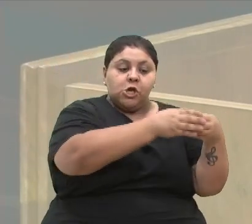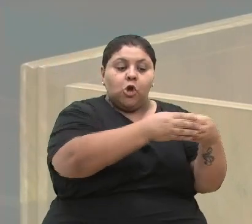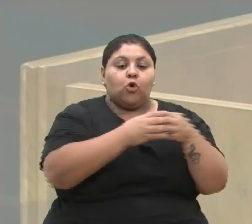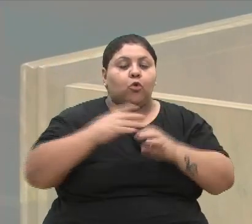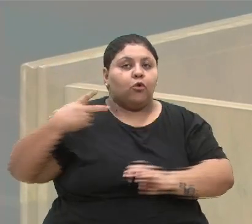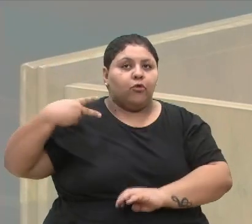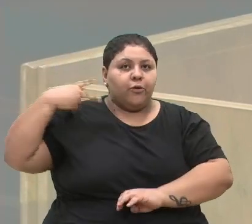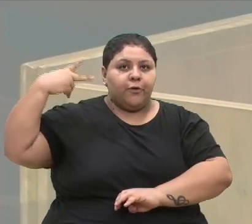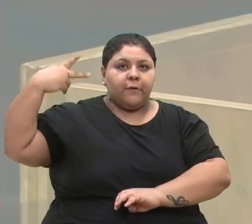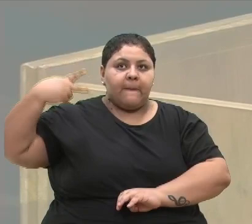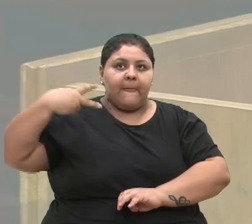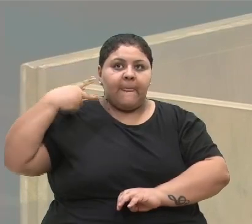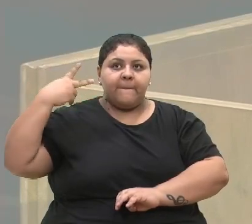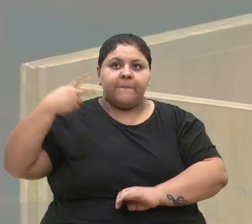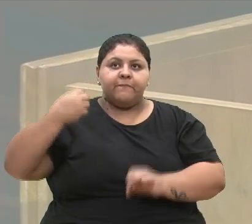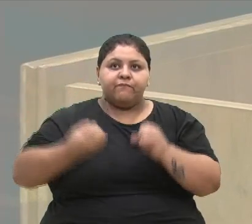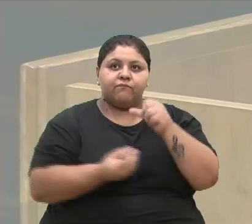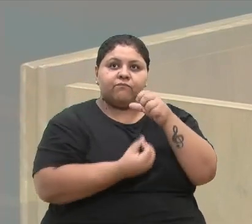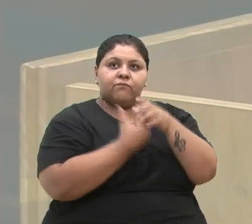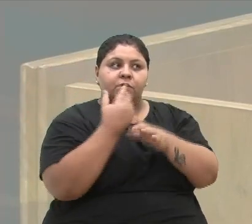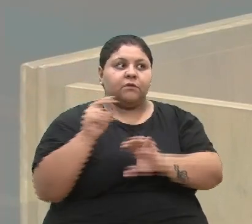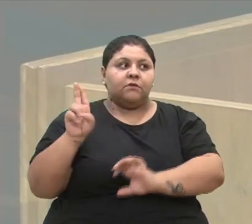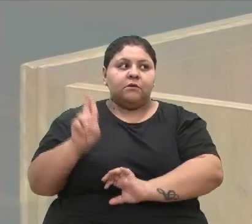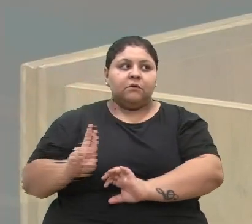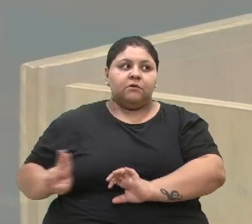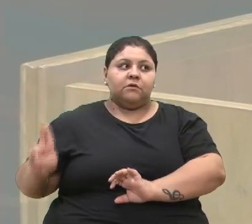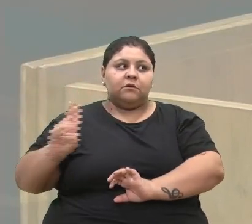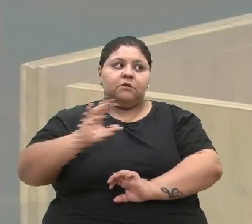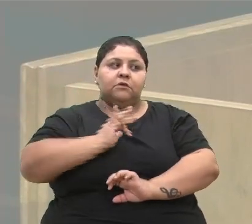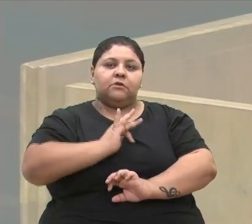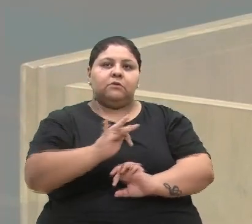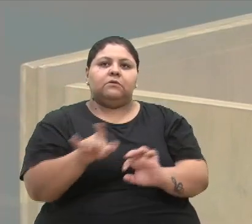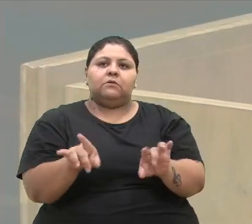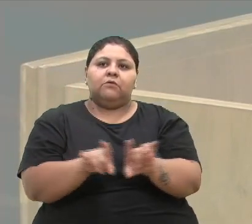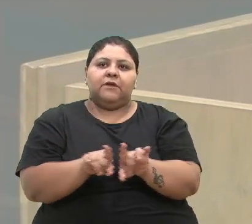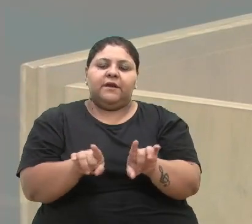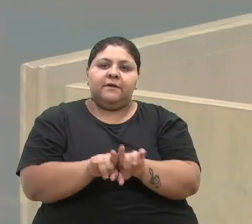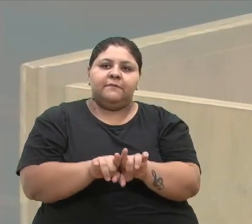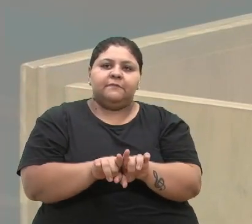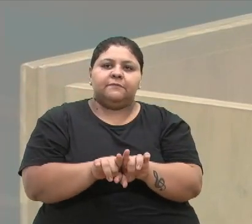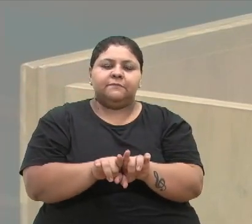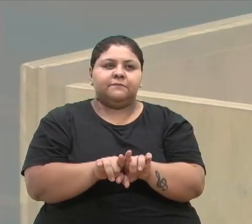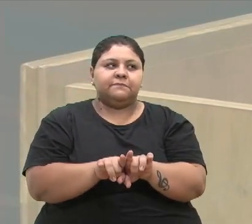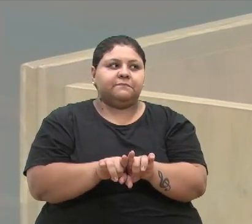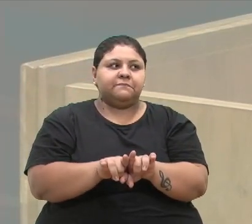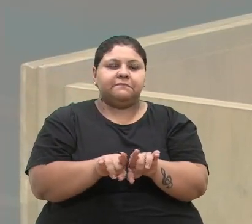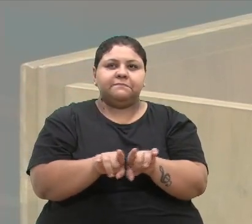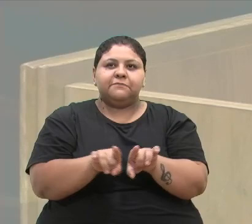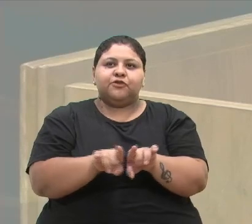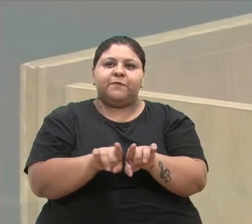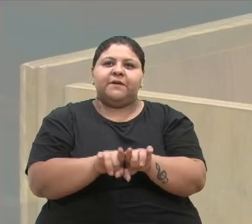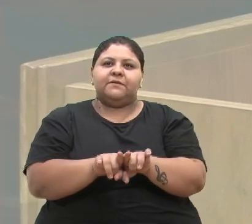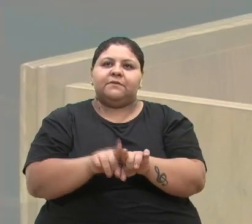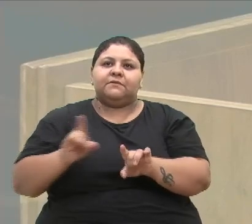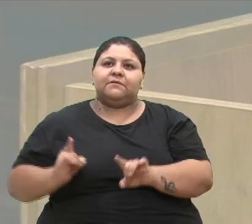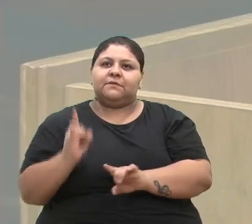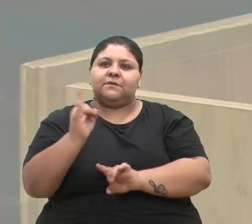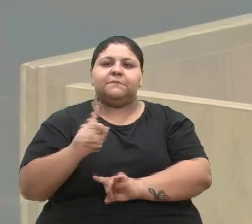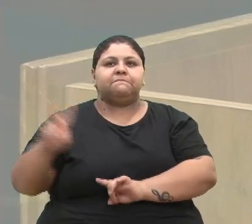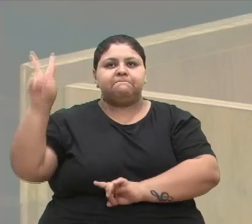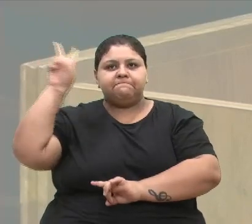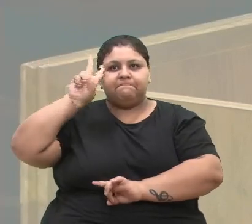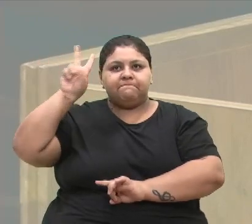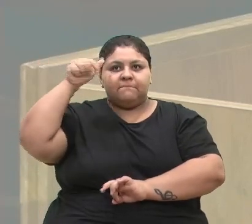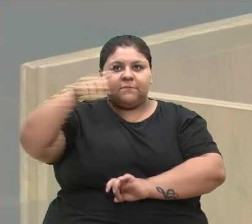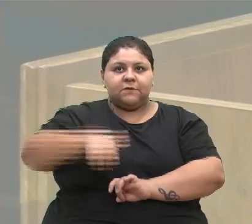Parlamentar pela implantação da Universidade Federal na nossa região Nordeste, que aconteceu na última segunda-feira aqui